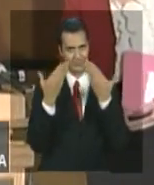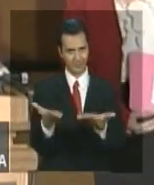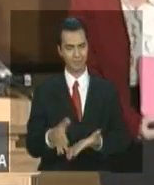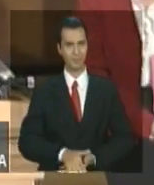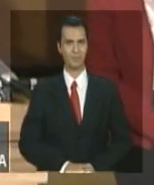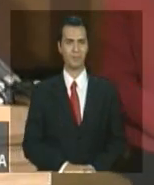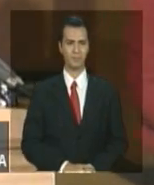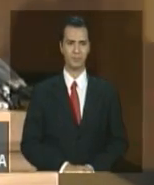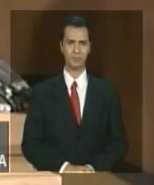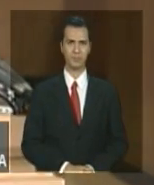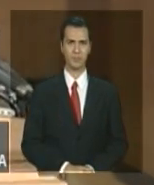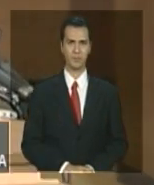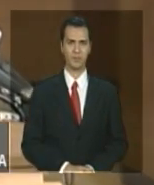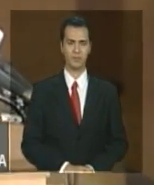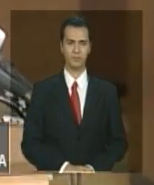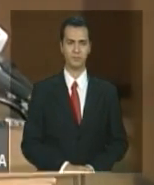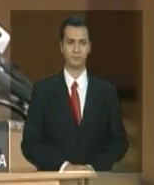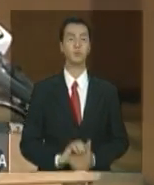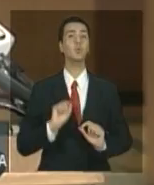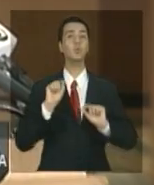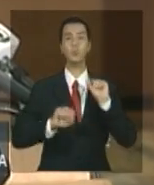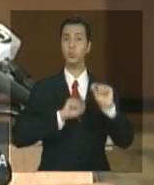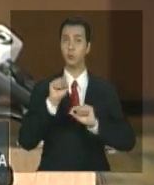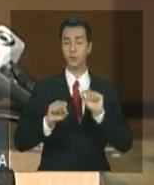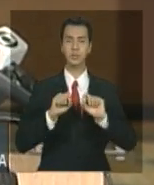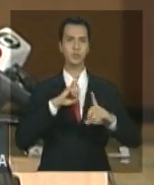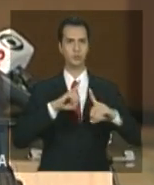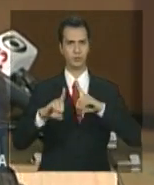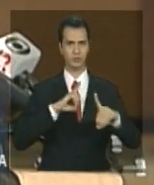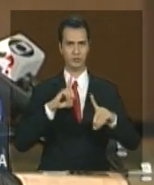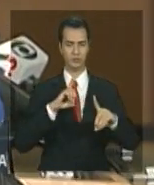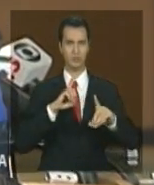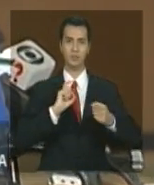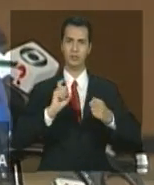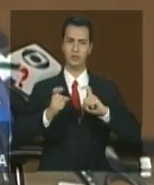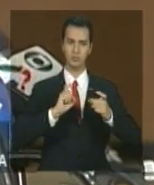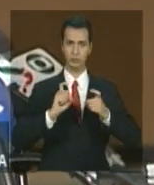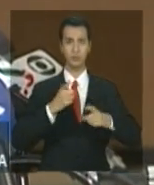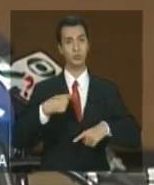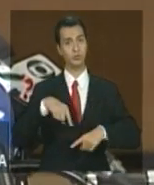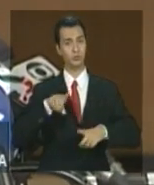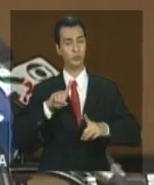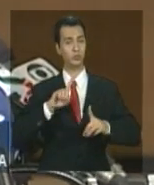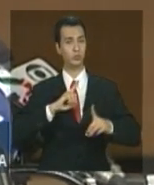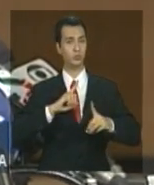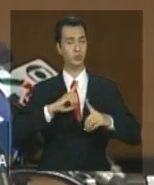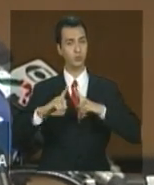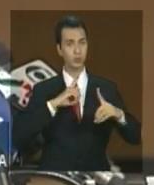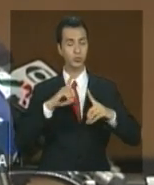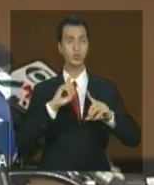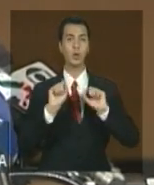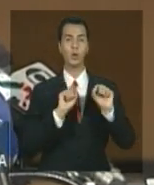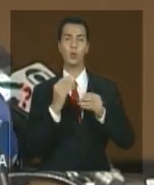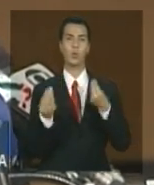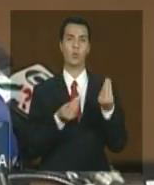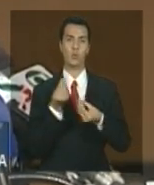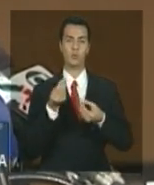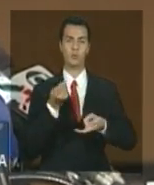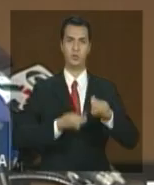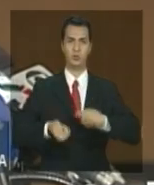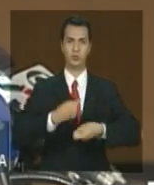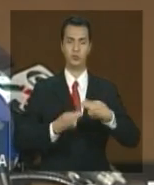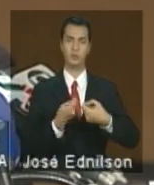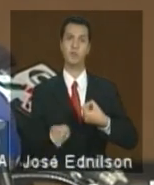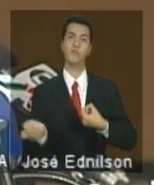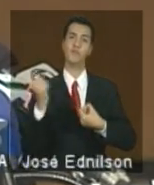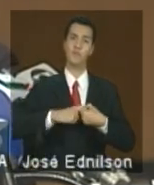O que foi discutido? Foi discutido na reunião a questão da retomada do crescimento econômico, né?